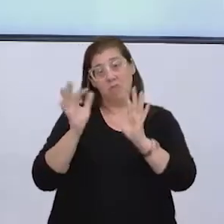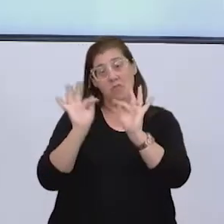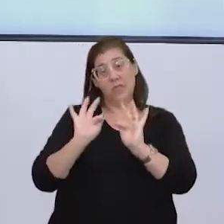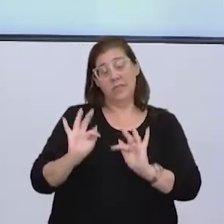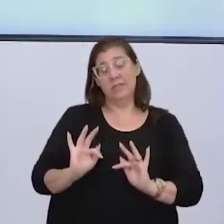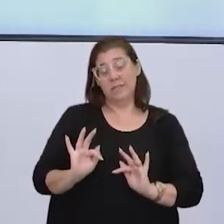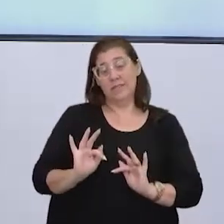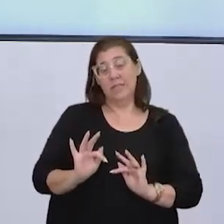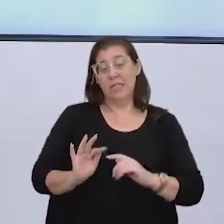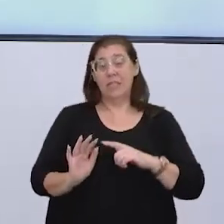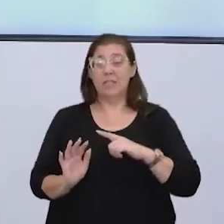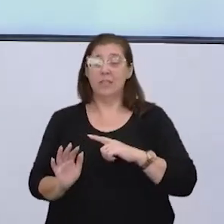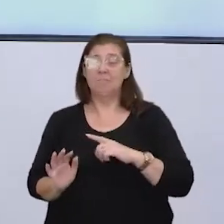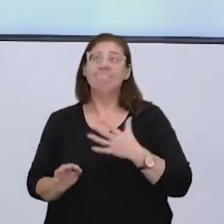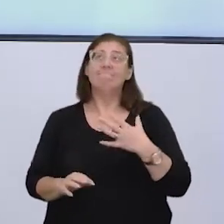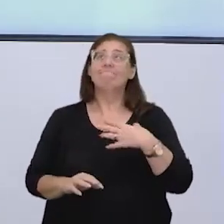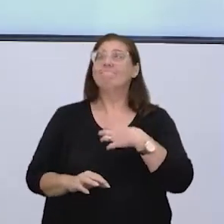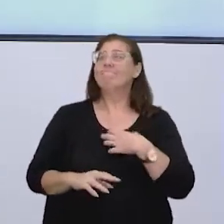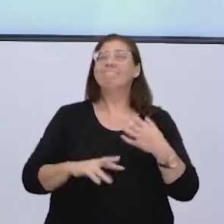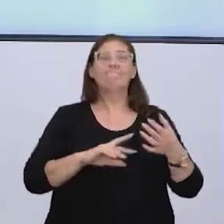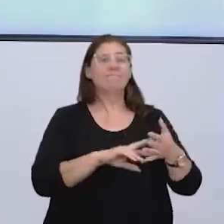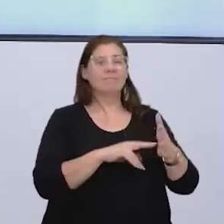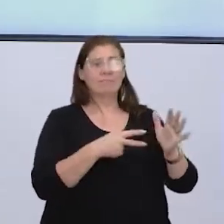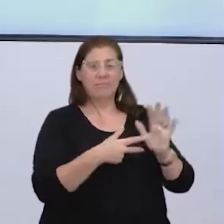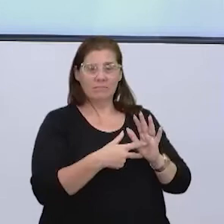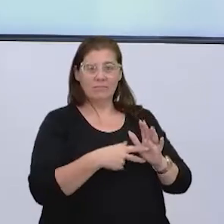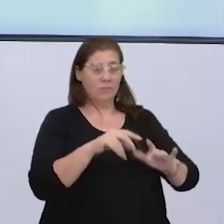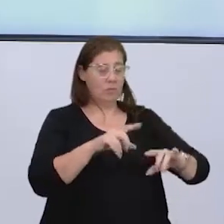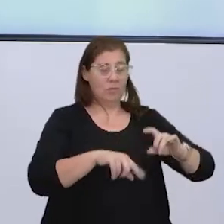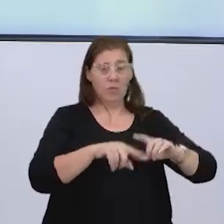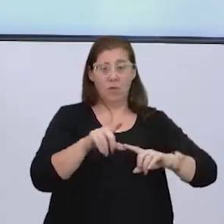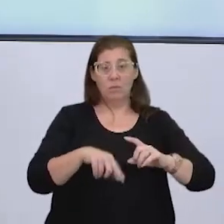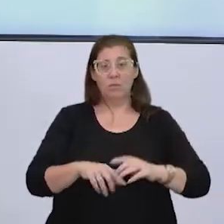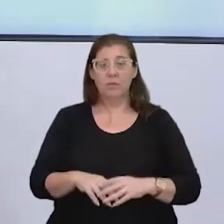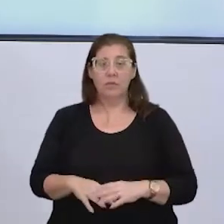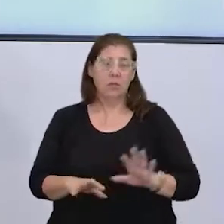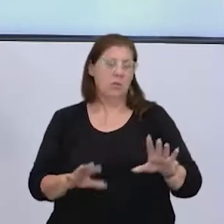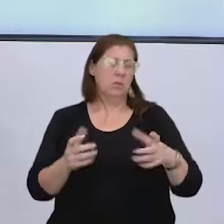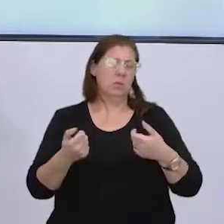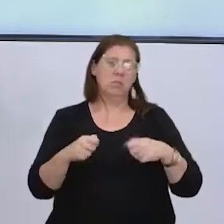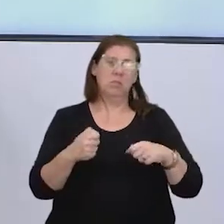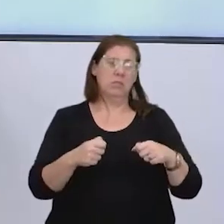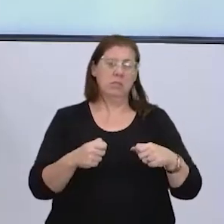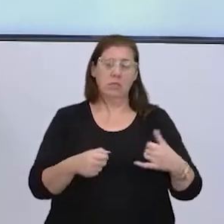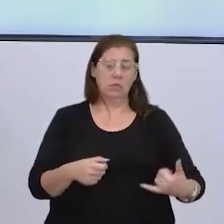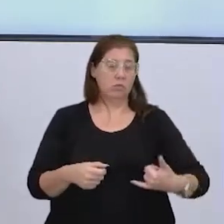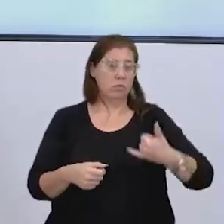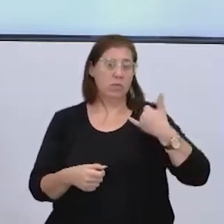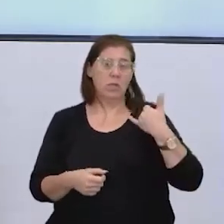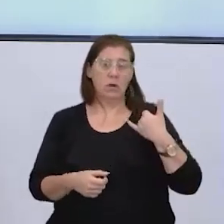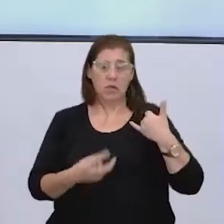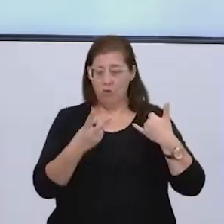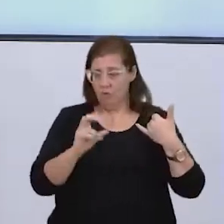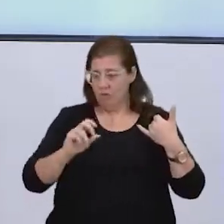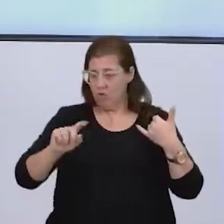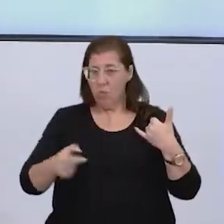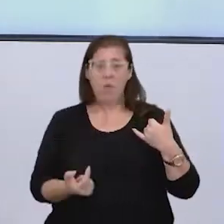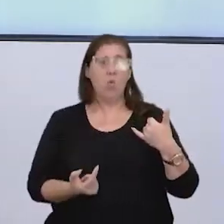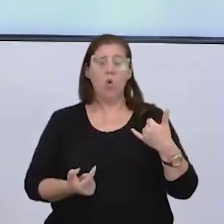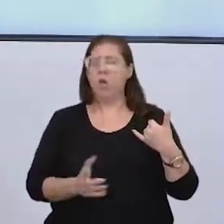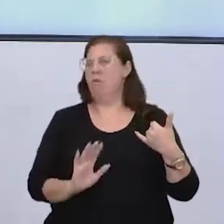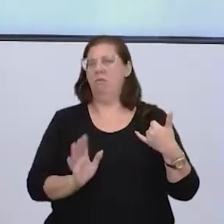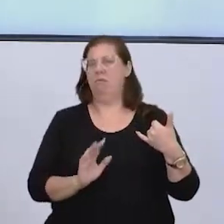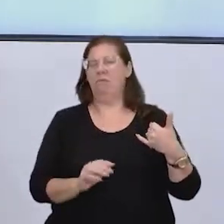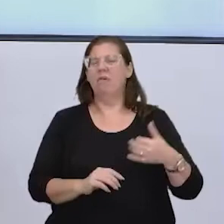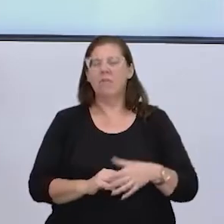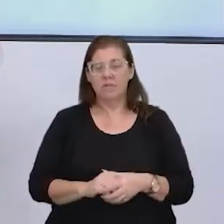feliz. Teria mais sentido para mim ter esses objetos. E isso não precisa ser um celular de 20 mil reais. Isso